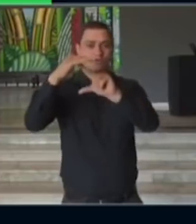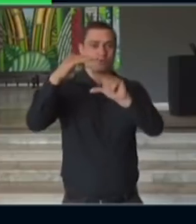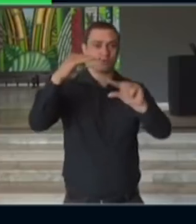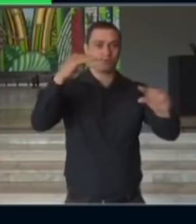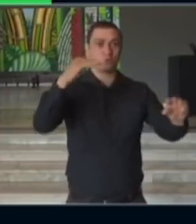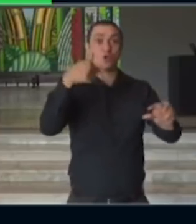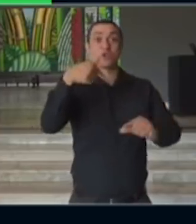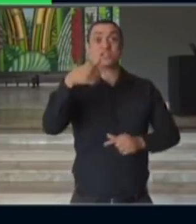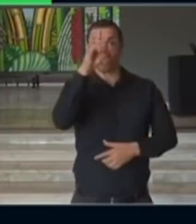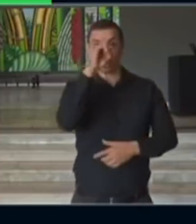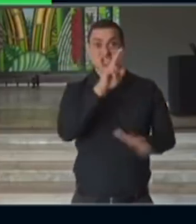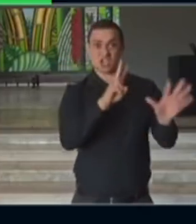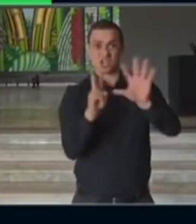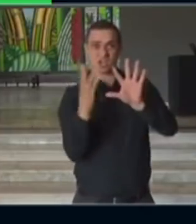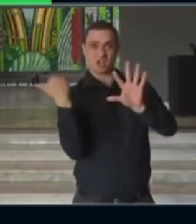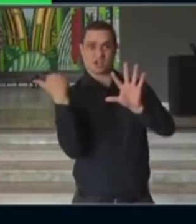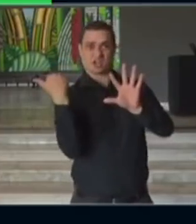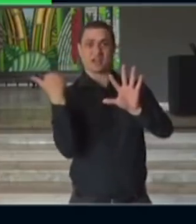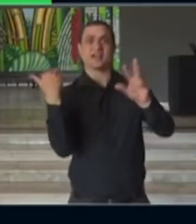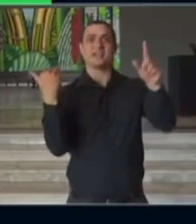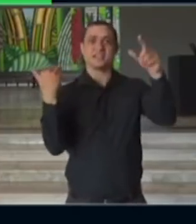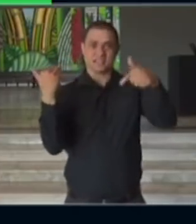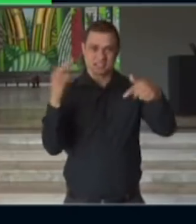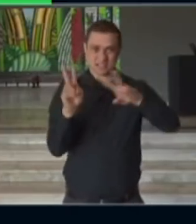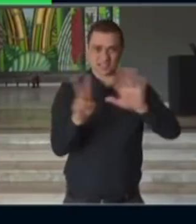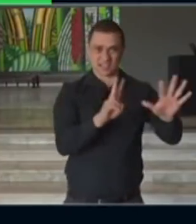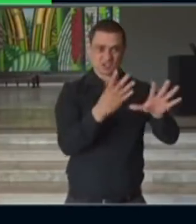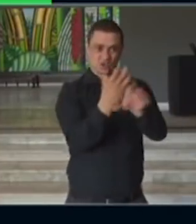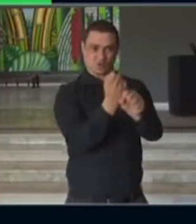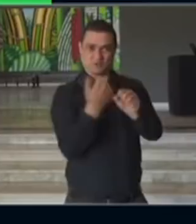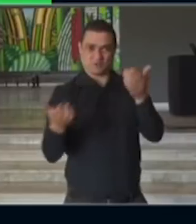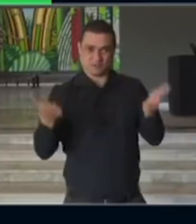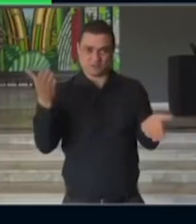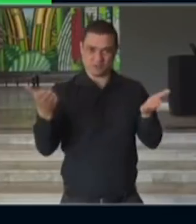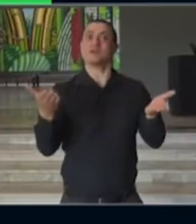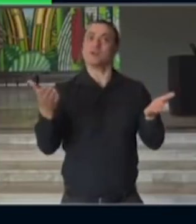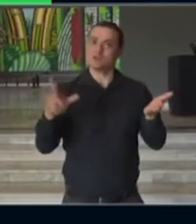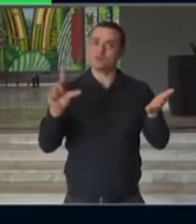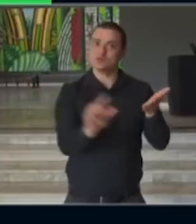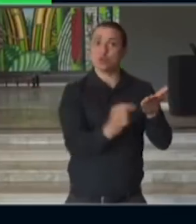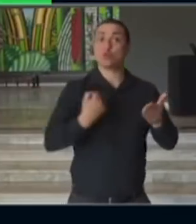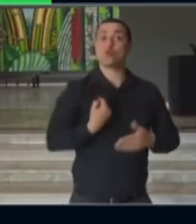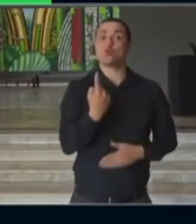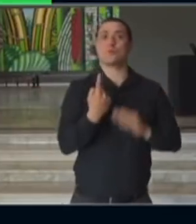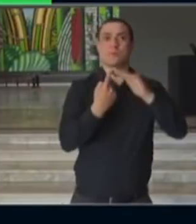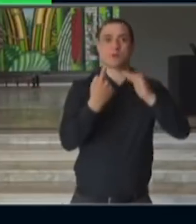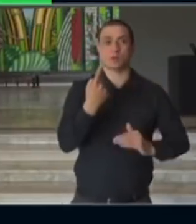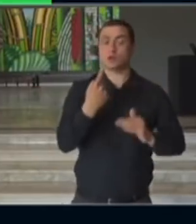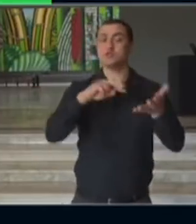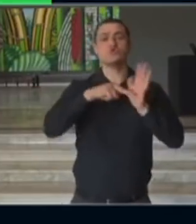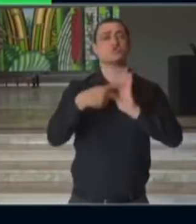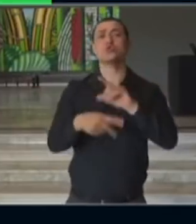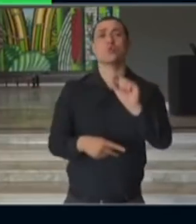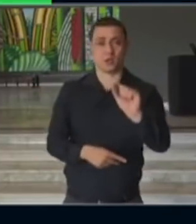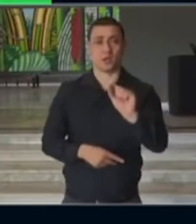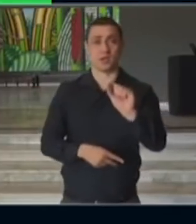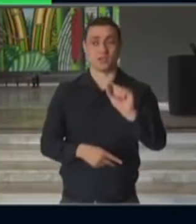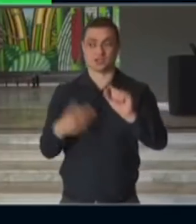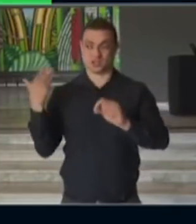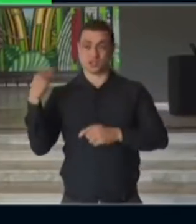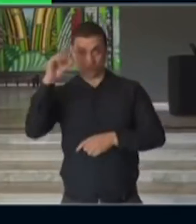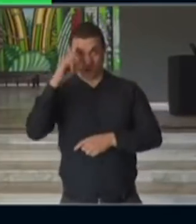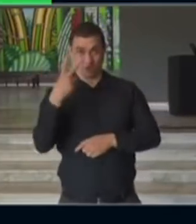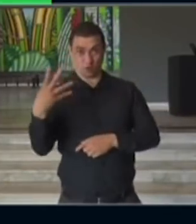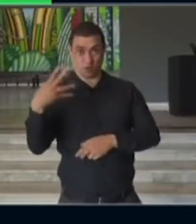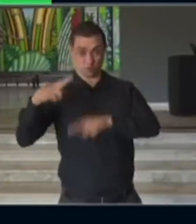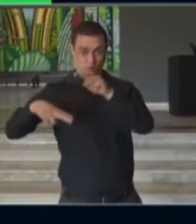7 dias em relação aos 7 dias anteriores, o que significa que desde esse período a gente